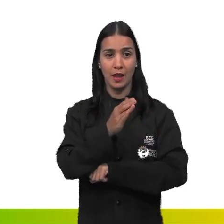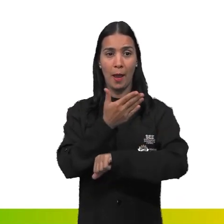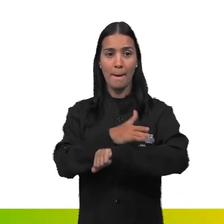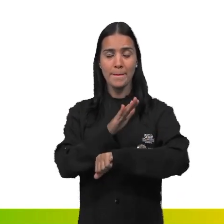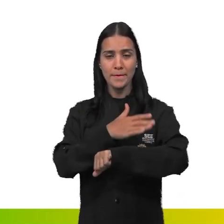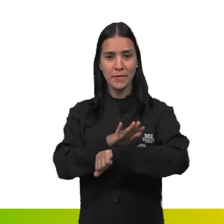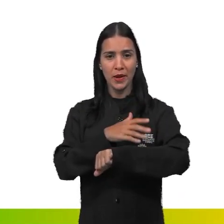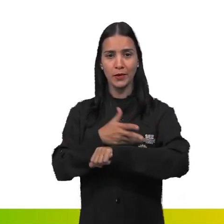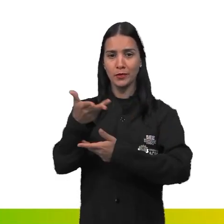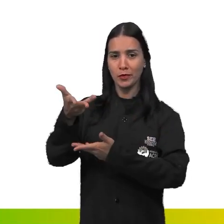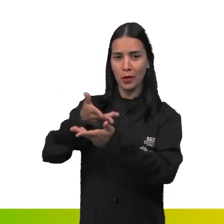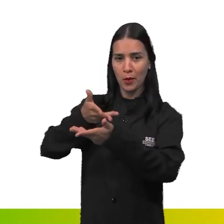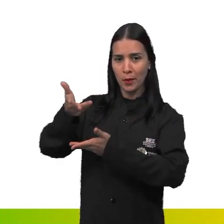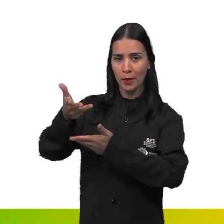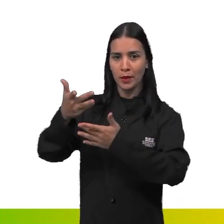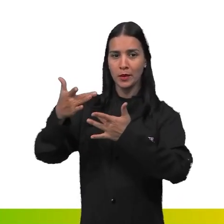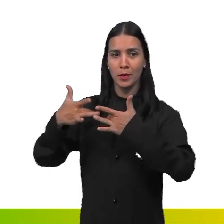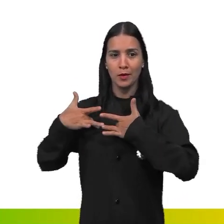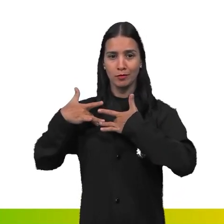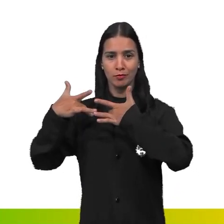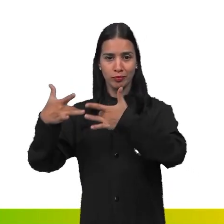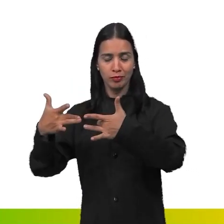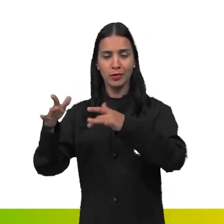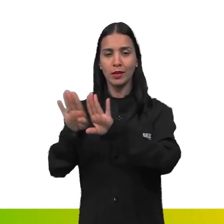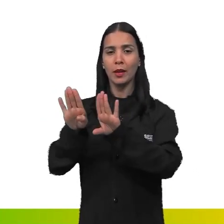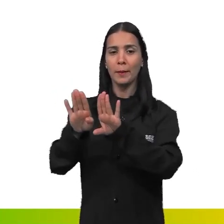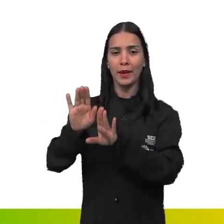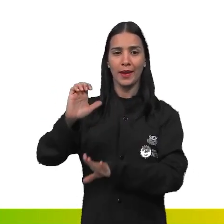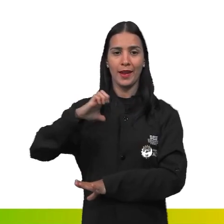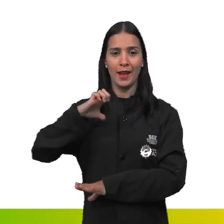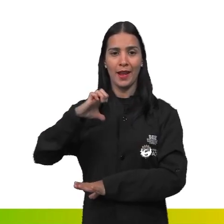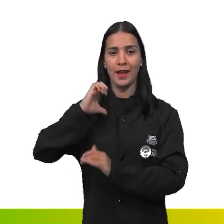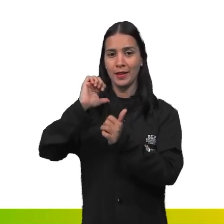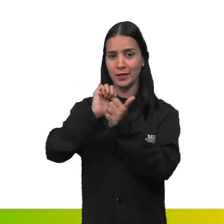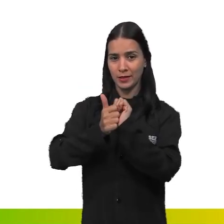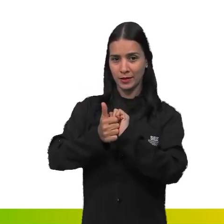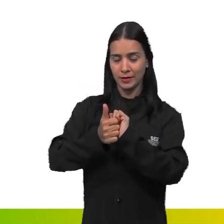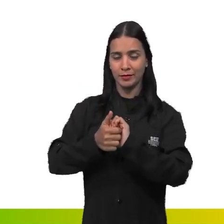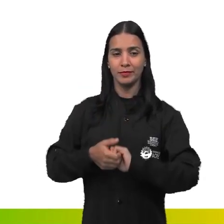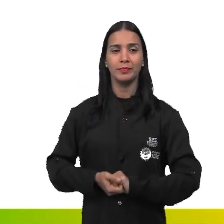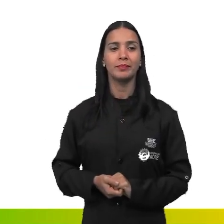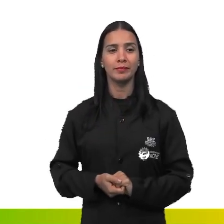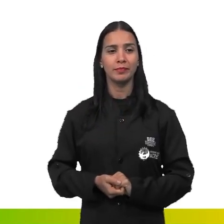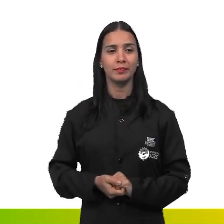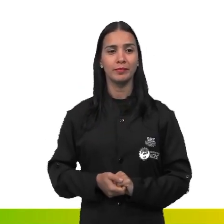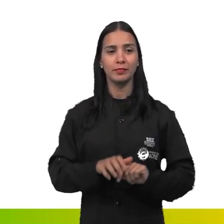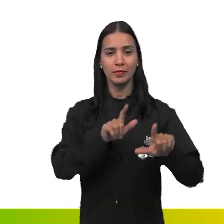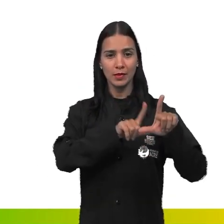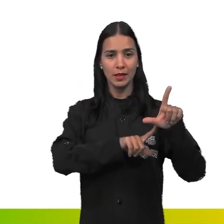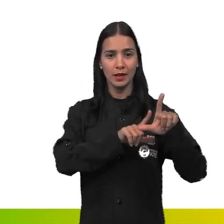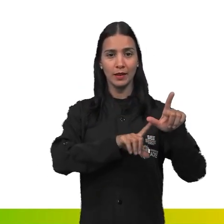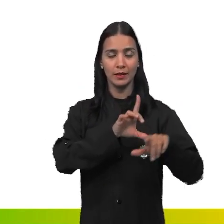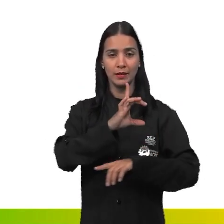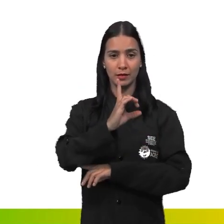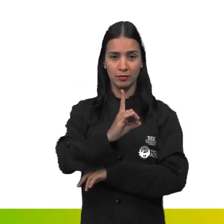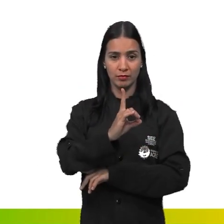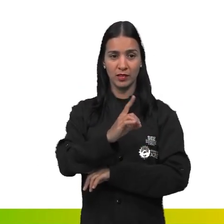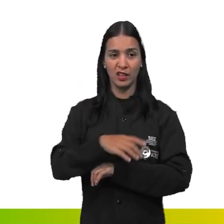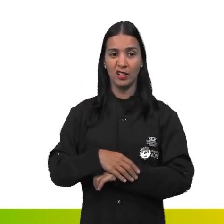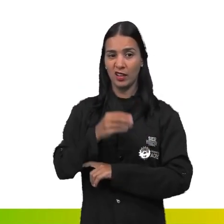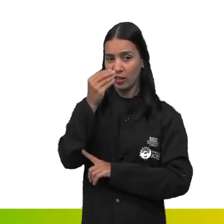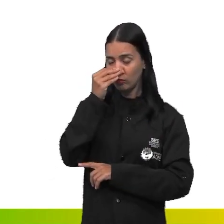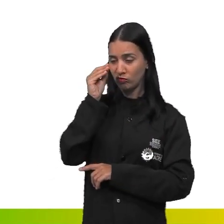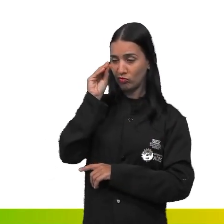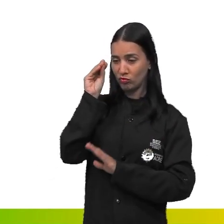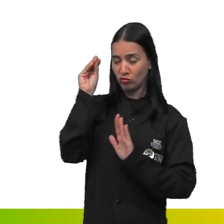ética esportiva. Foi o que a gente mencionou. Temos aí possivelmente nosso gabarito. Vamos ver as outras alternativas? A rejeição das